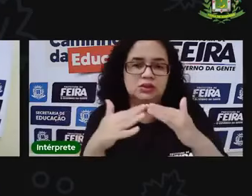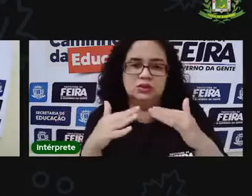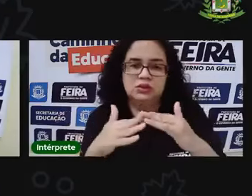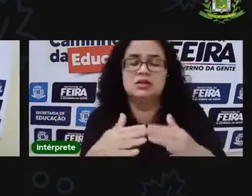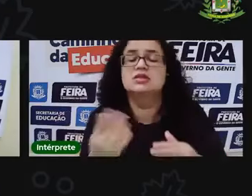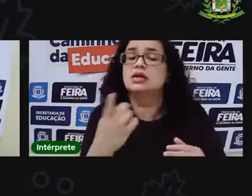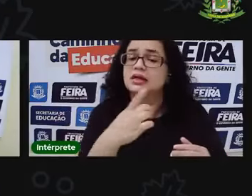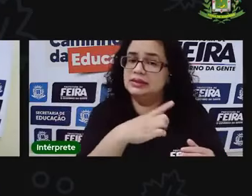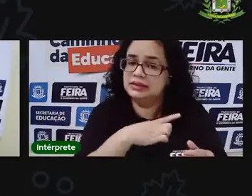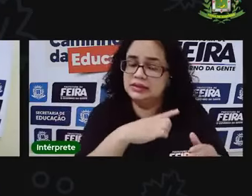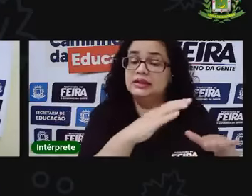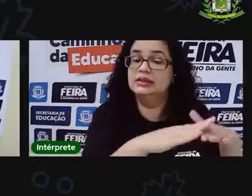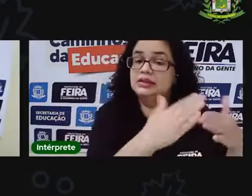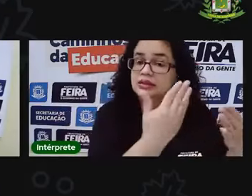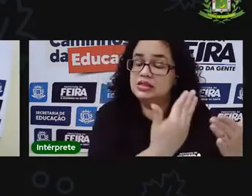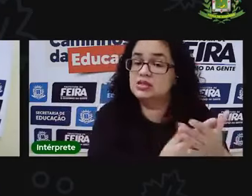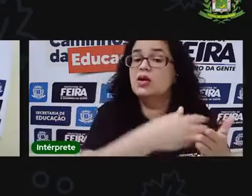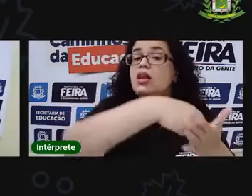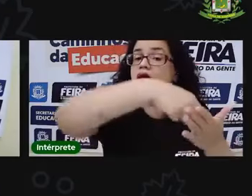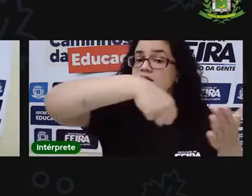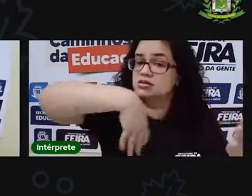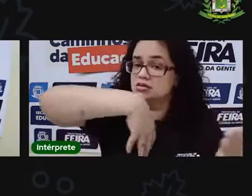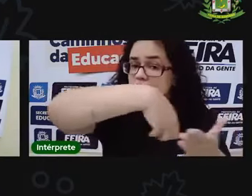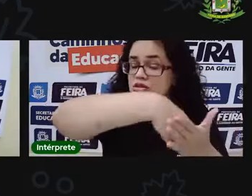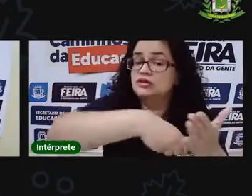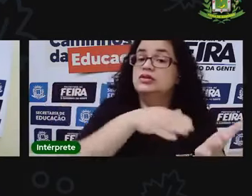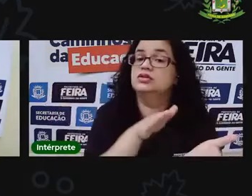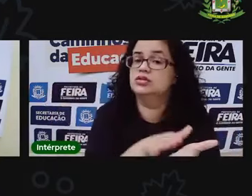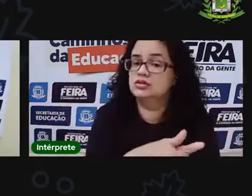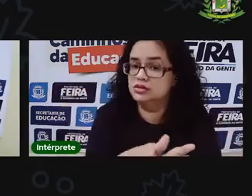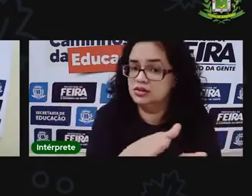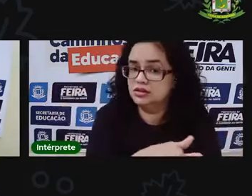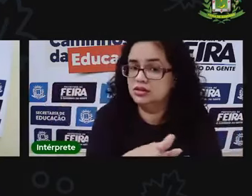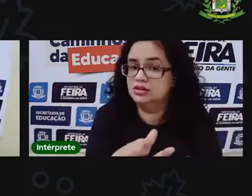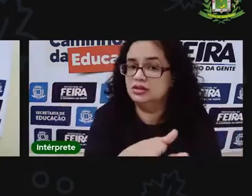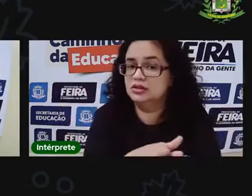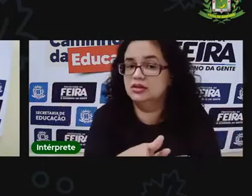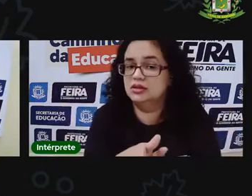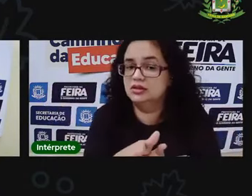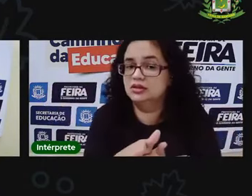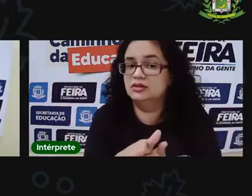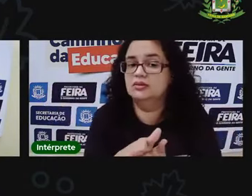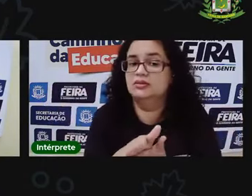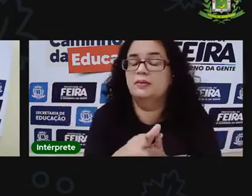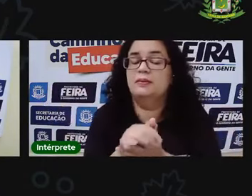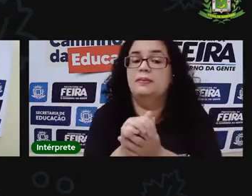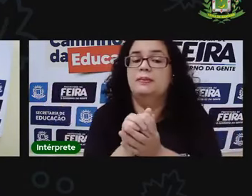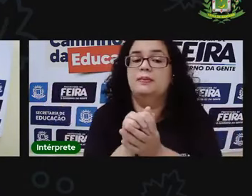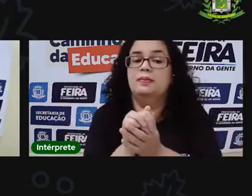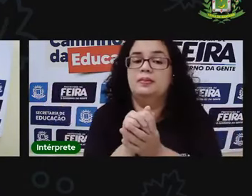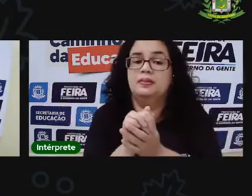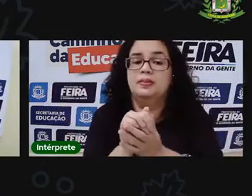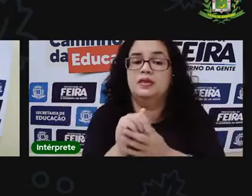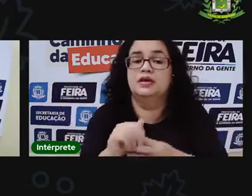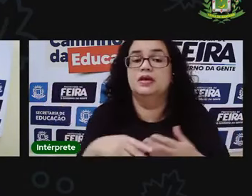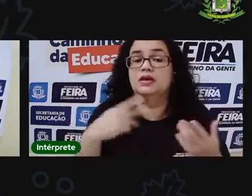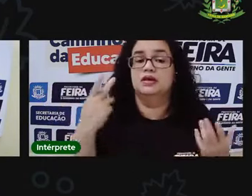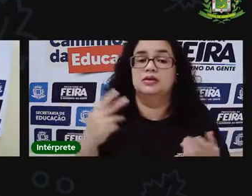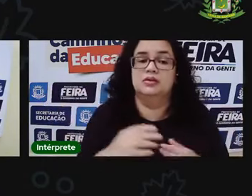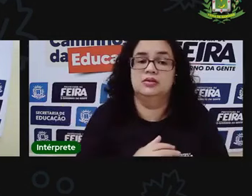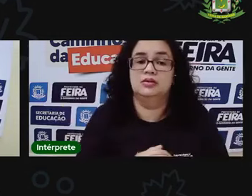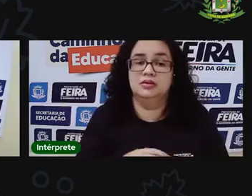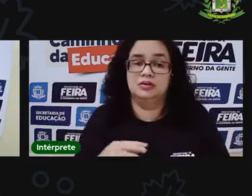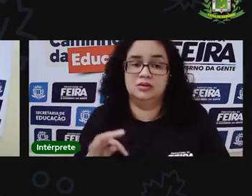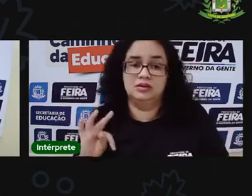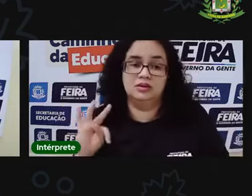cidade de prédio. Estamos todos em rede, literalmente falando. Muito bem.